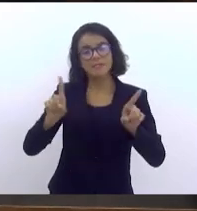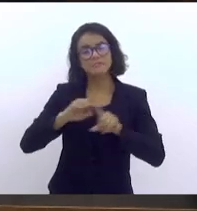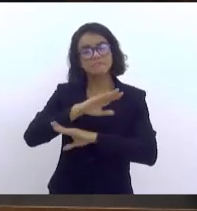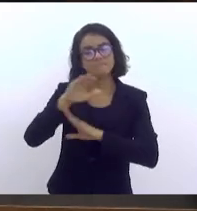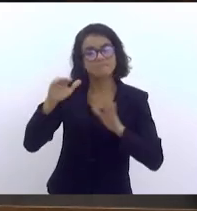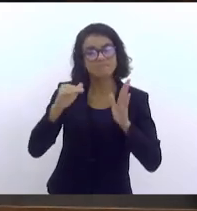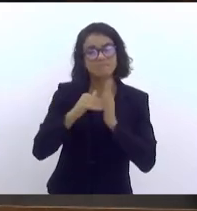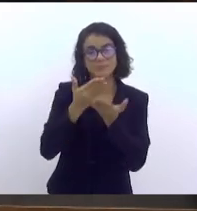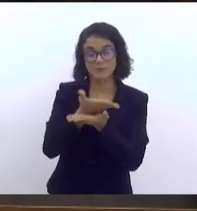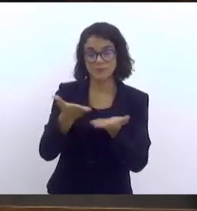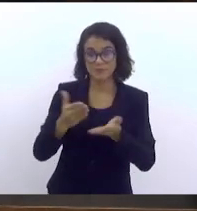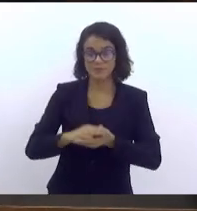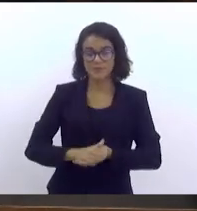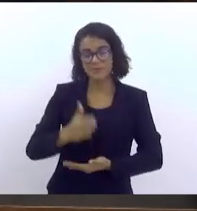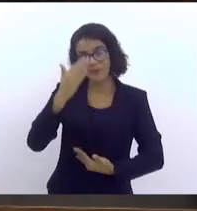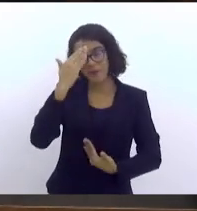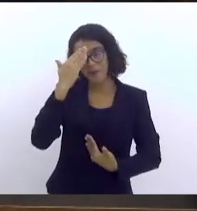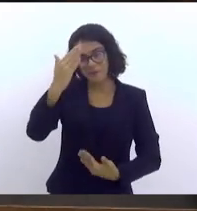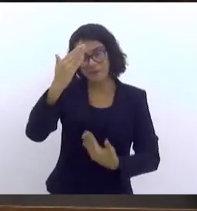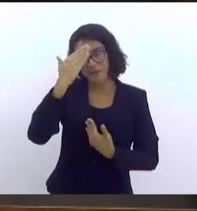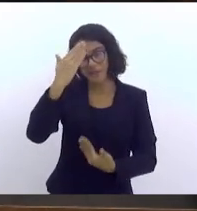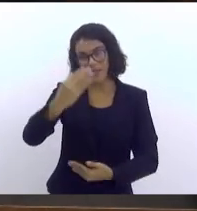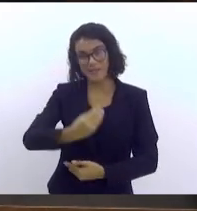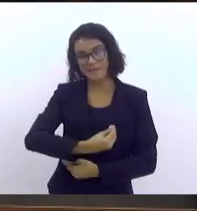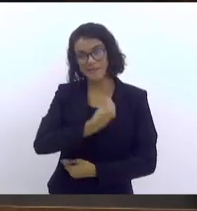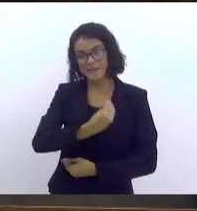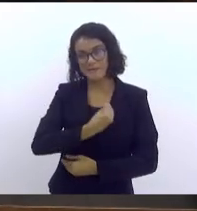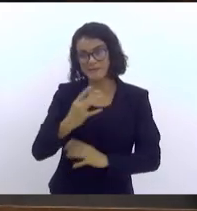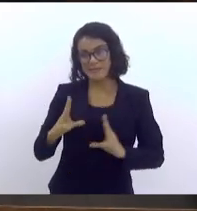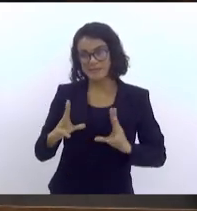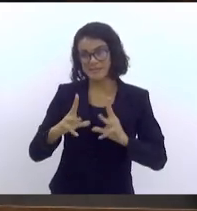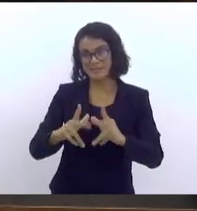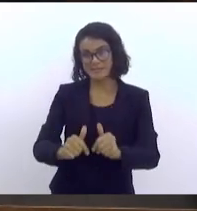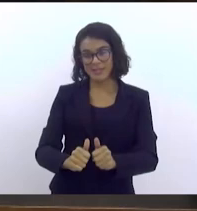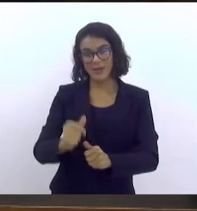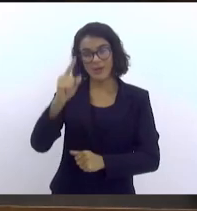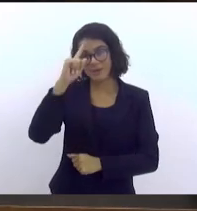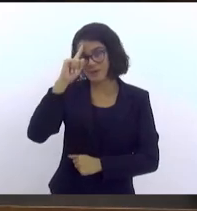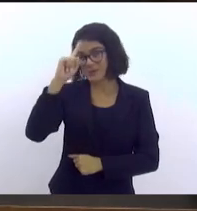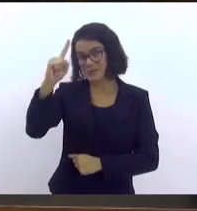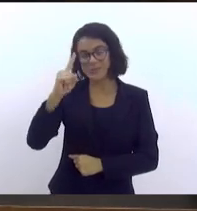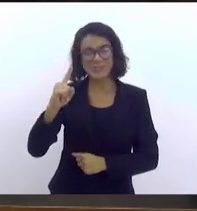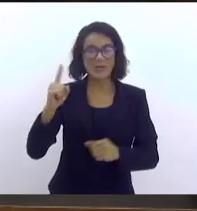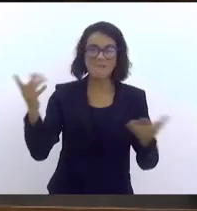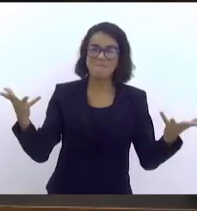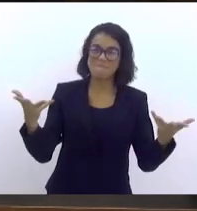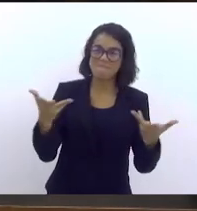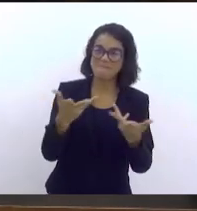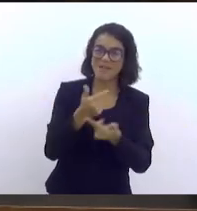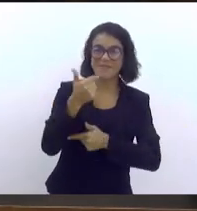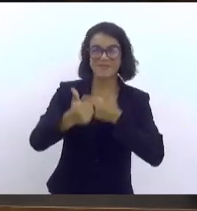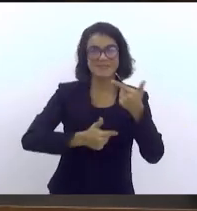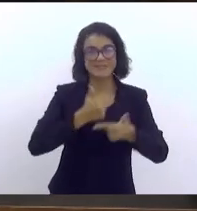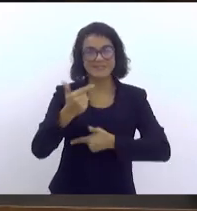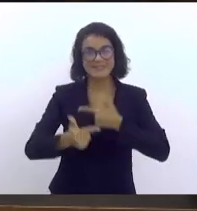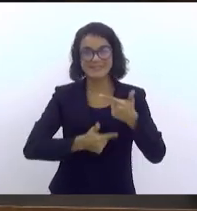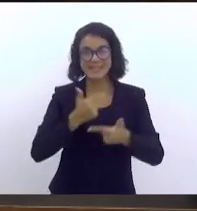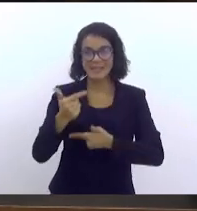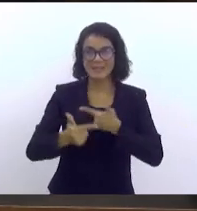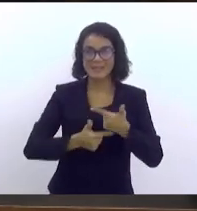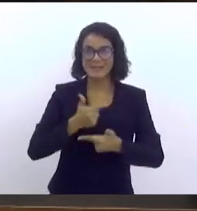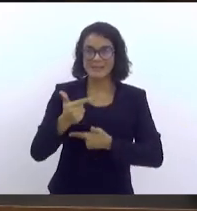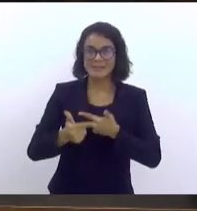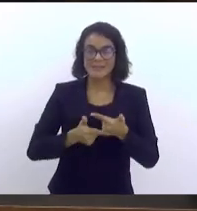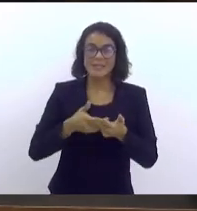todos vocês muito obrigado pela presença de todos que a gente tenha um dia Brilhante de trabalho e